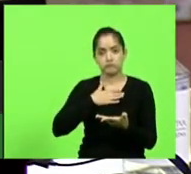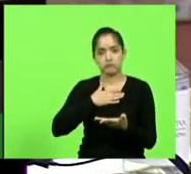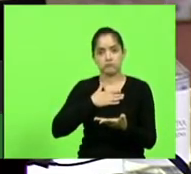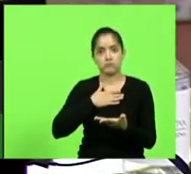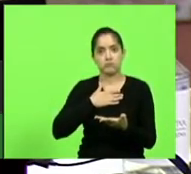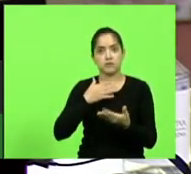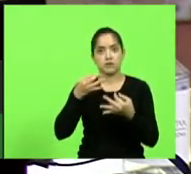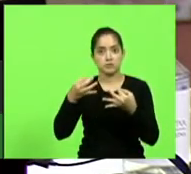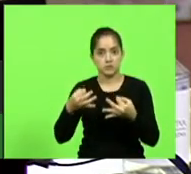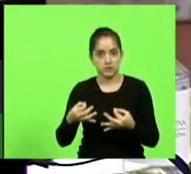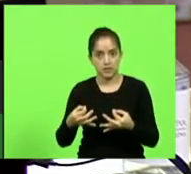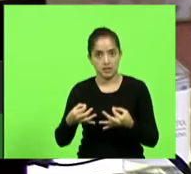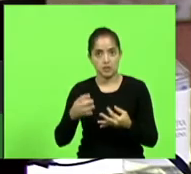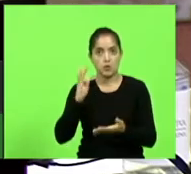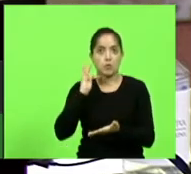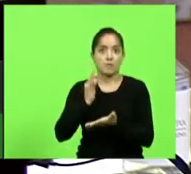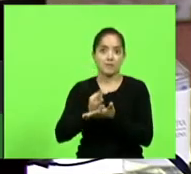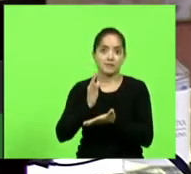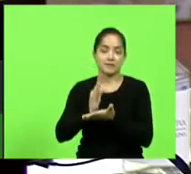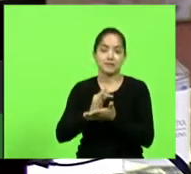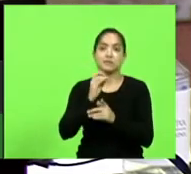é implantar uma tarifa social.